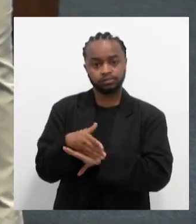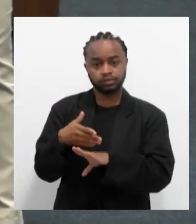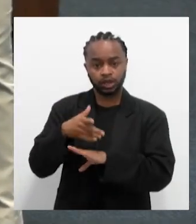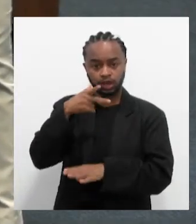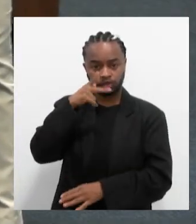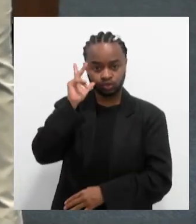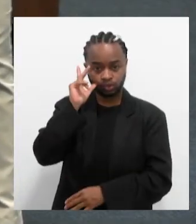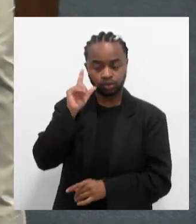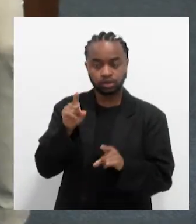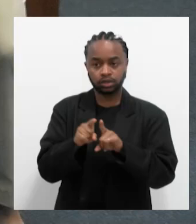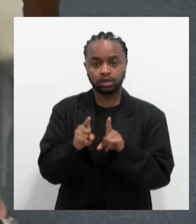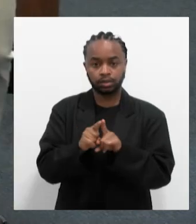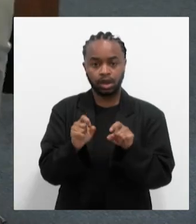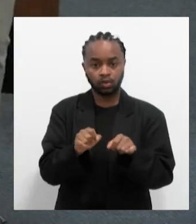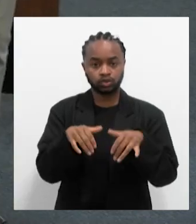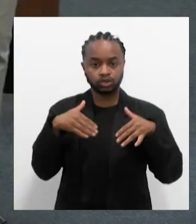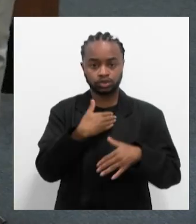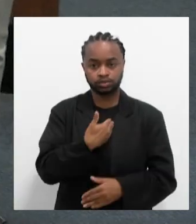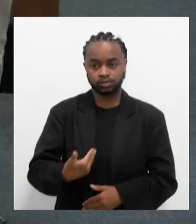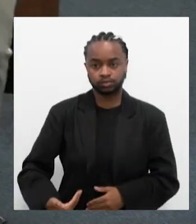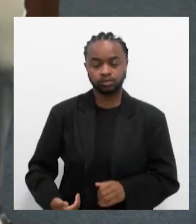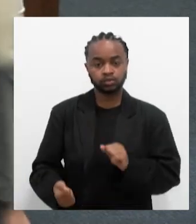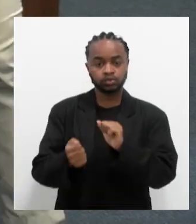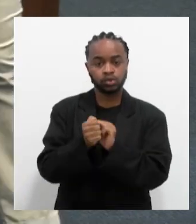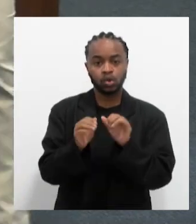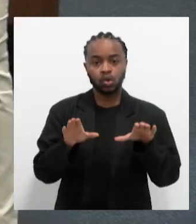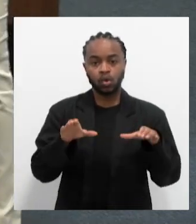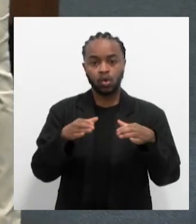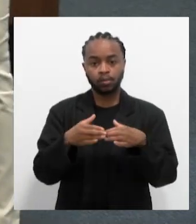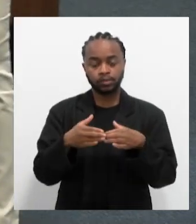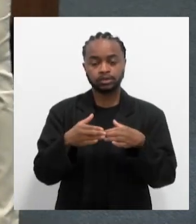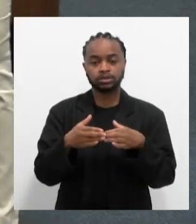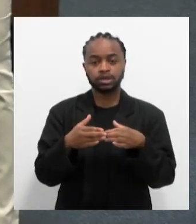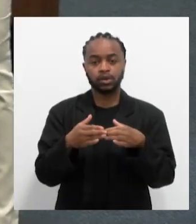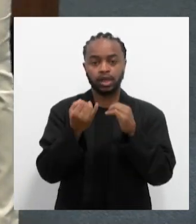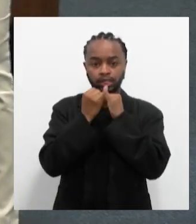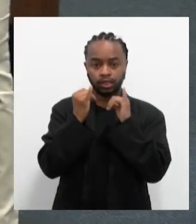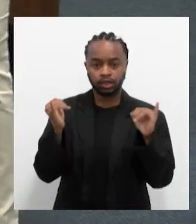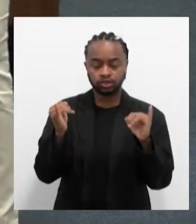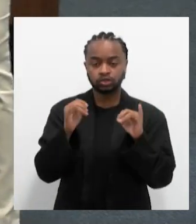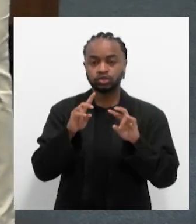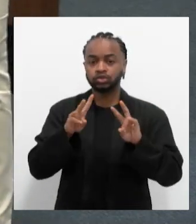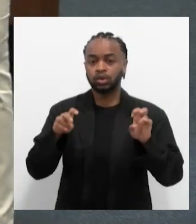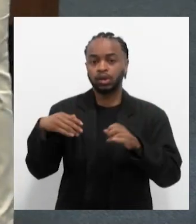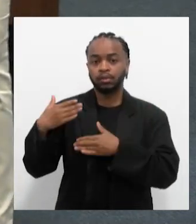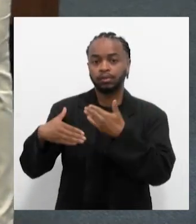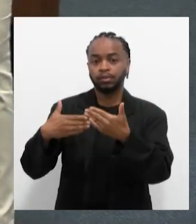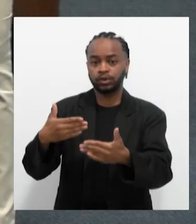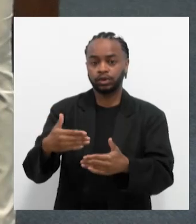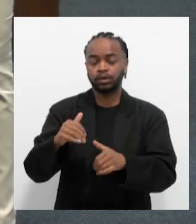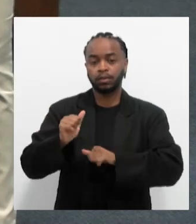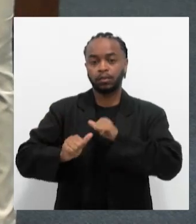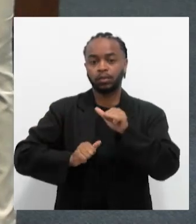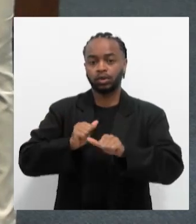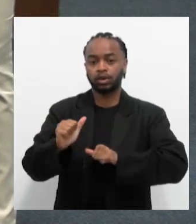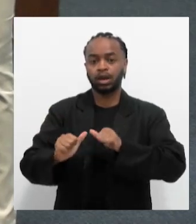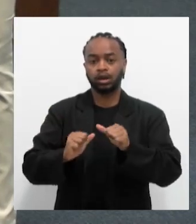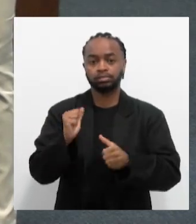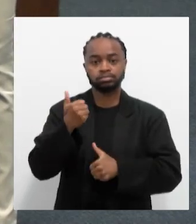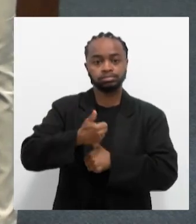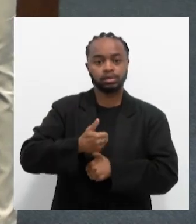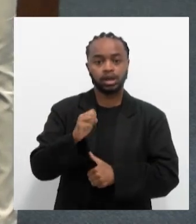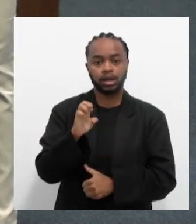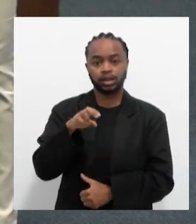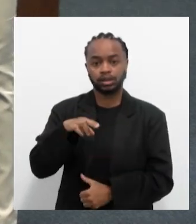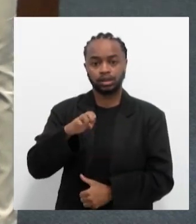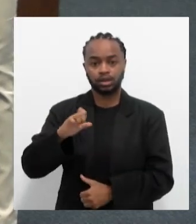anteontem de uma audiência pública da Comissão de Minas e Energia sobre o processo de renovação da Enel. Eu acho um